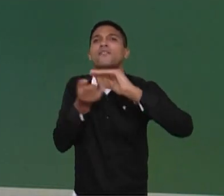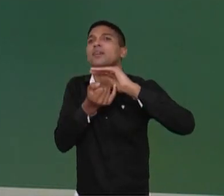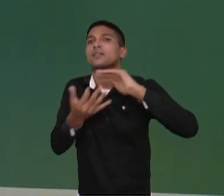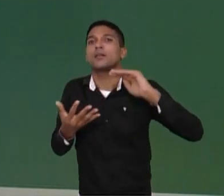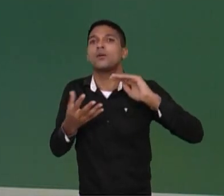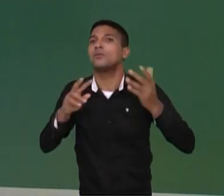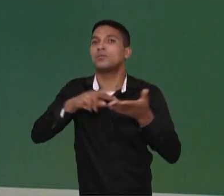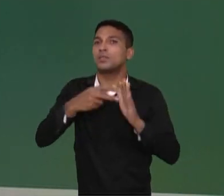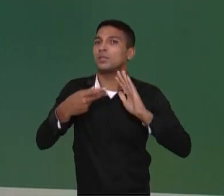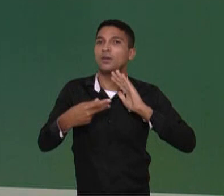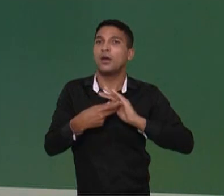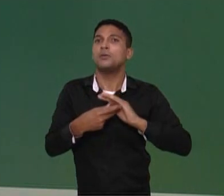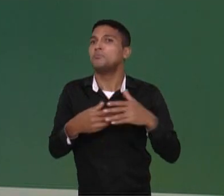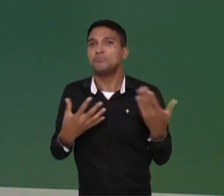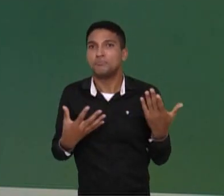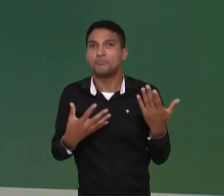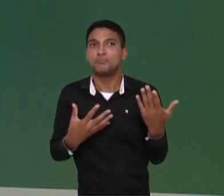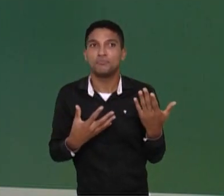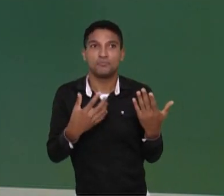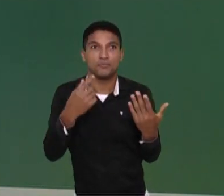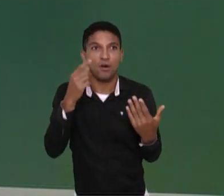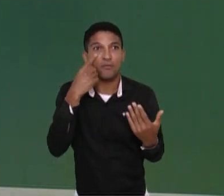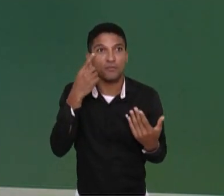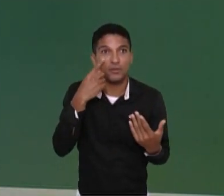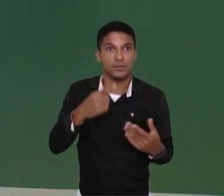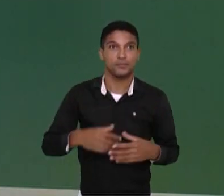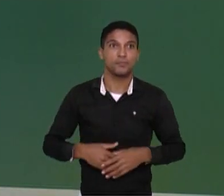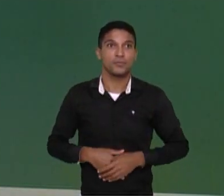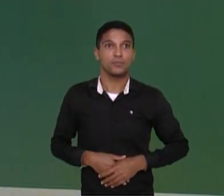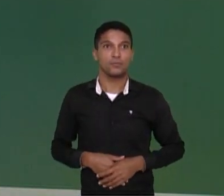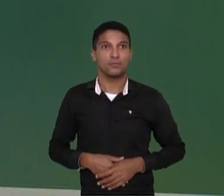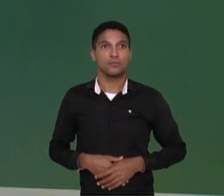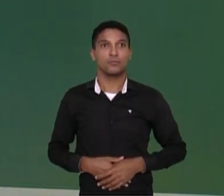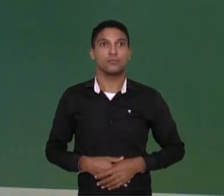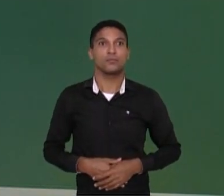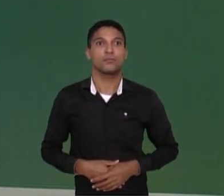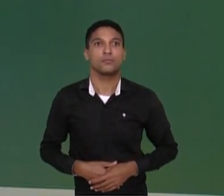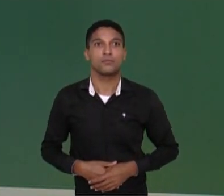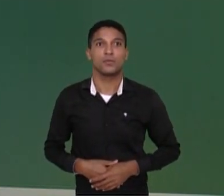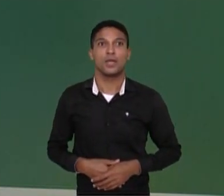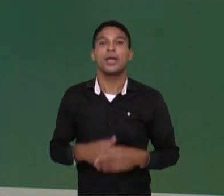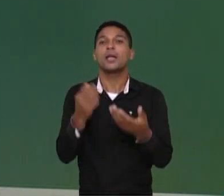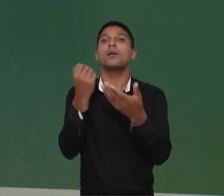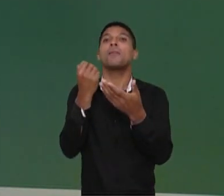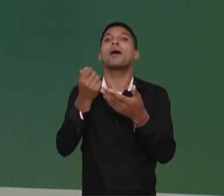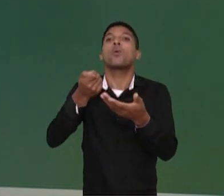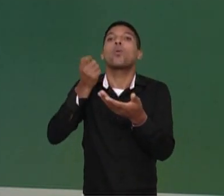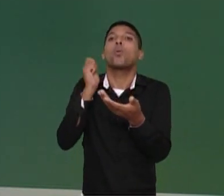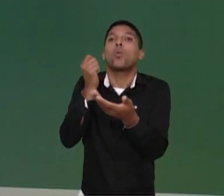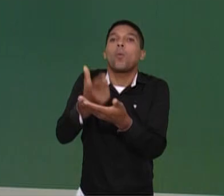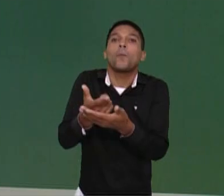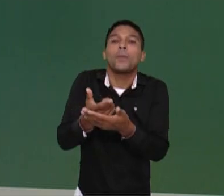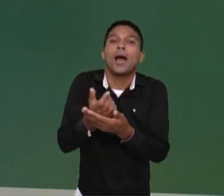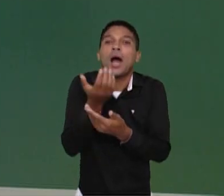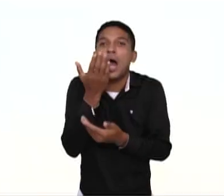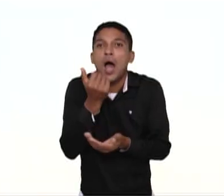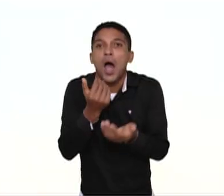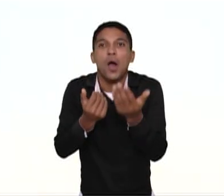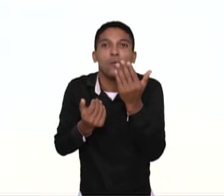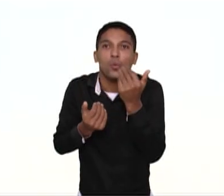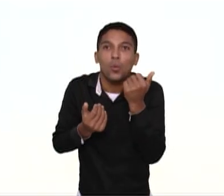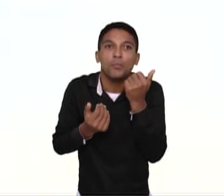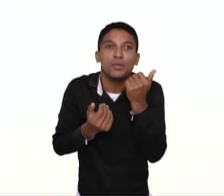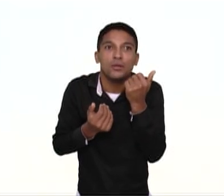né? 20 dividido por 5 dá 4 vezes 1, 4. 20 dividido por 4 dá 5 vezes 1, 5. Então, ele